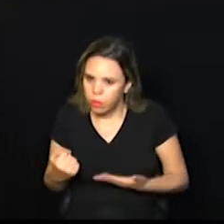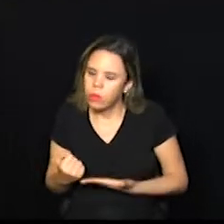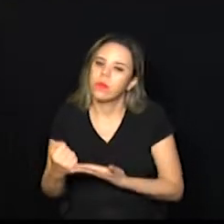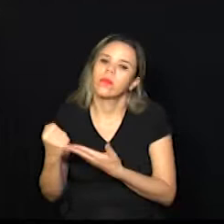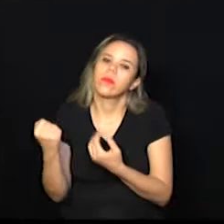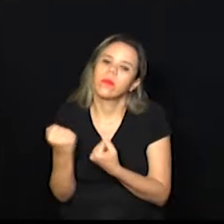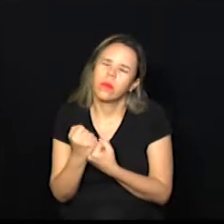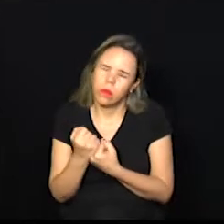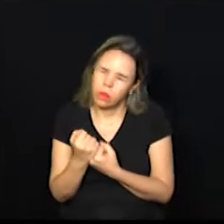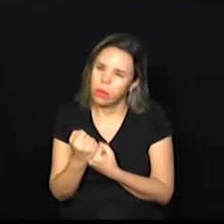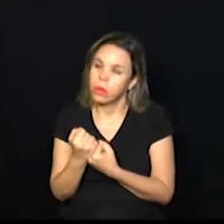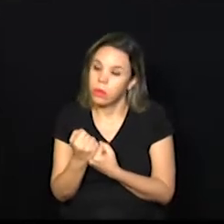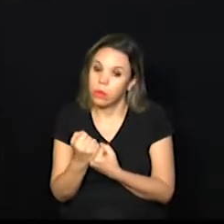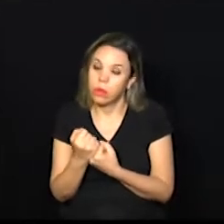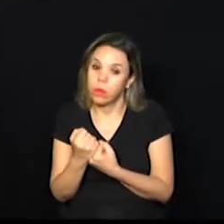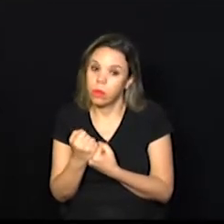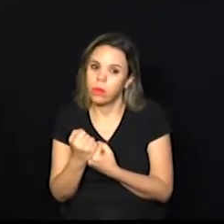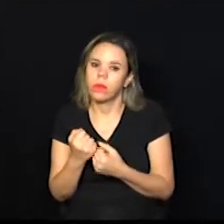dar